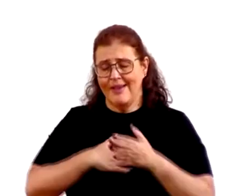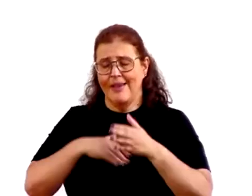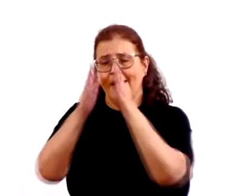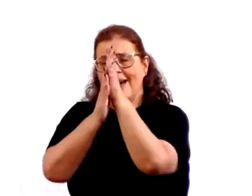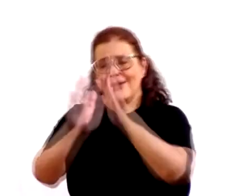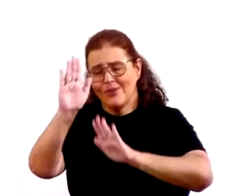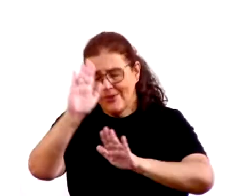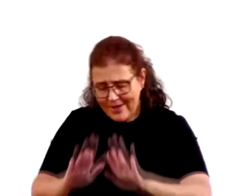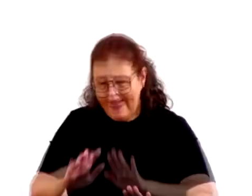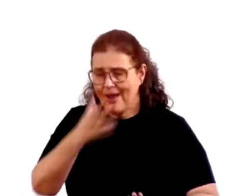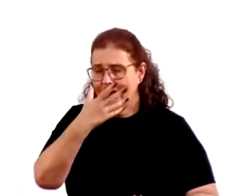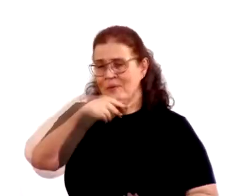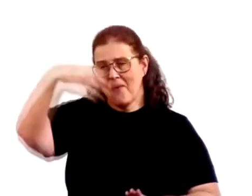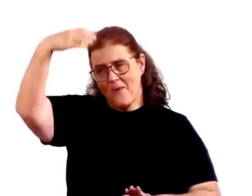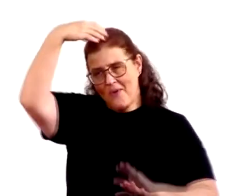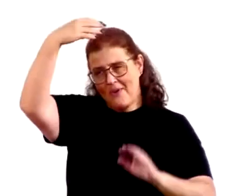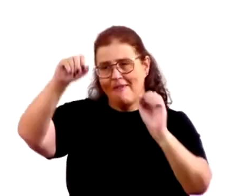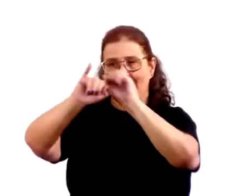Glória.